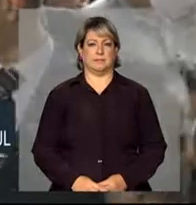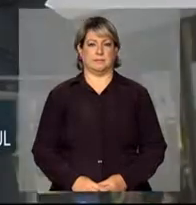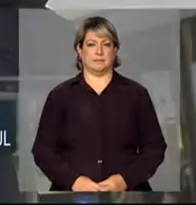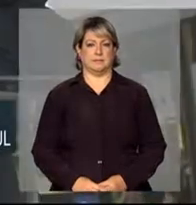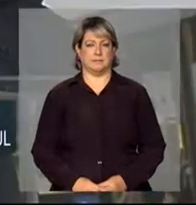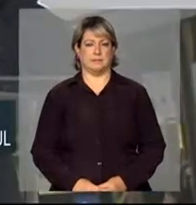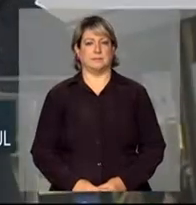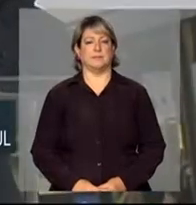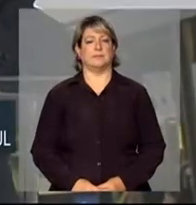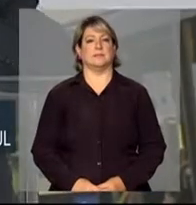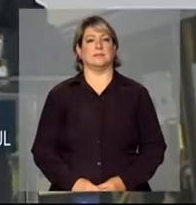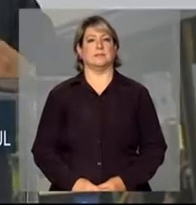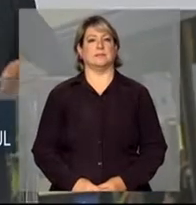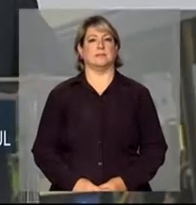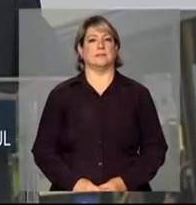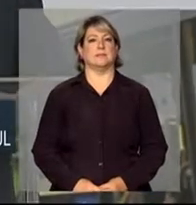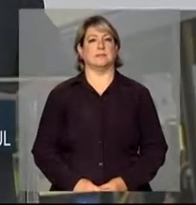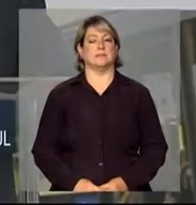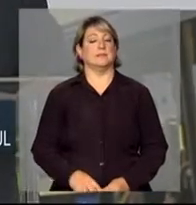Senhora